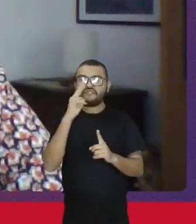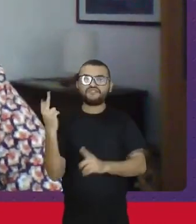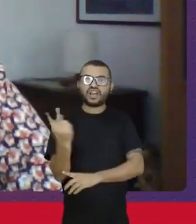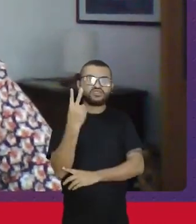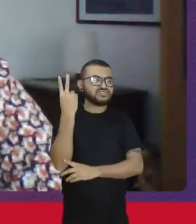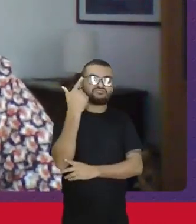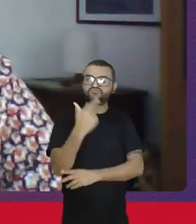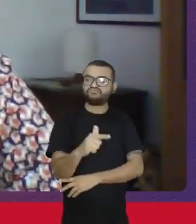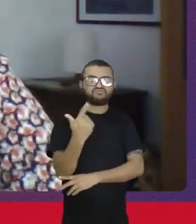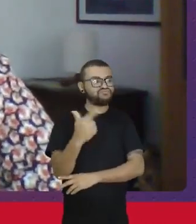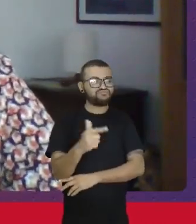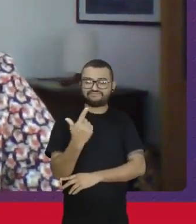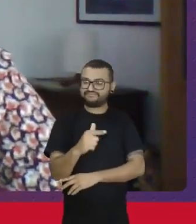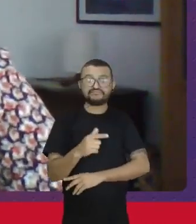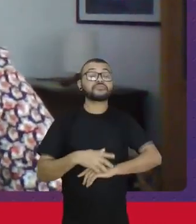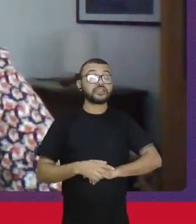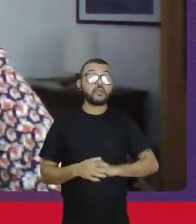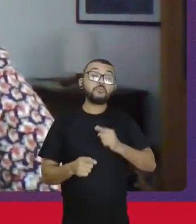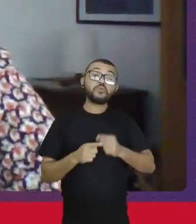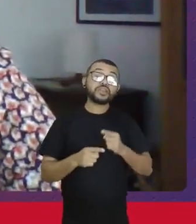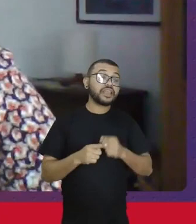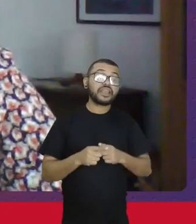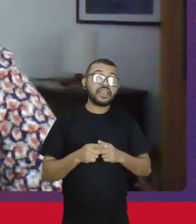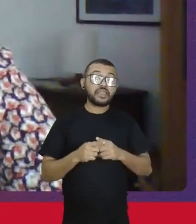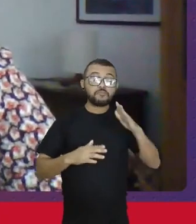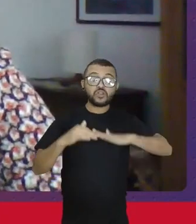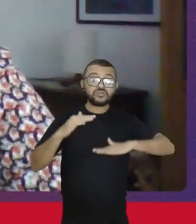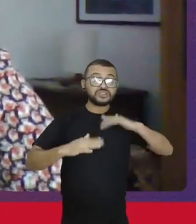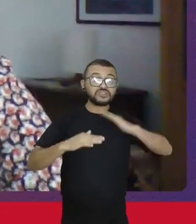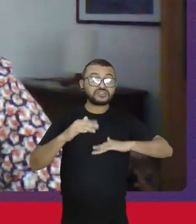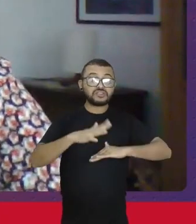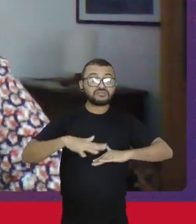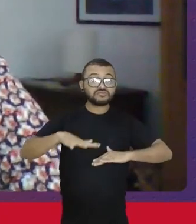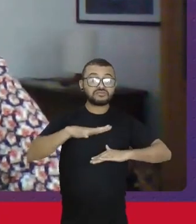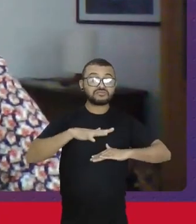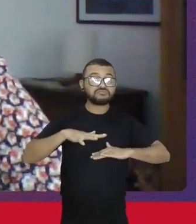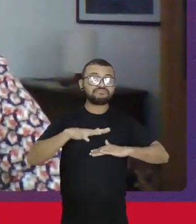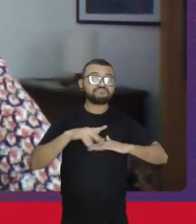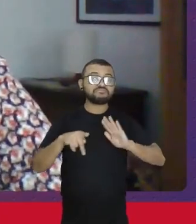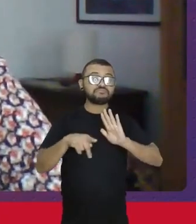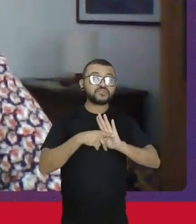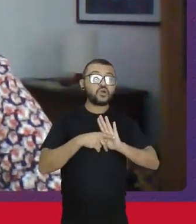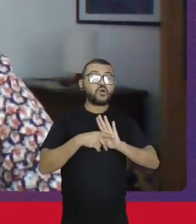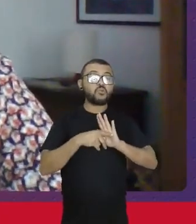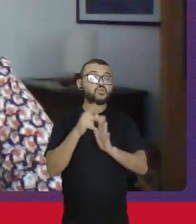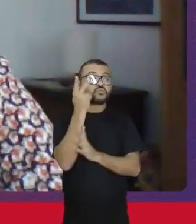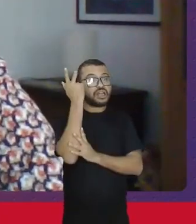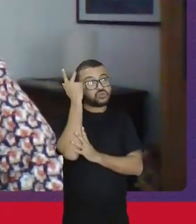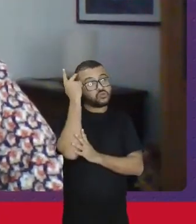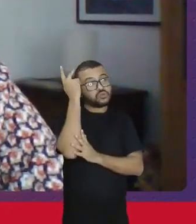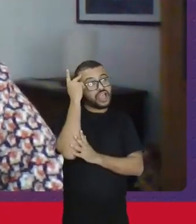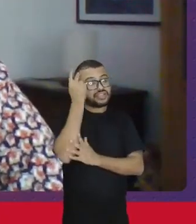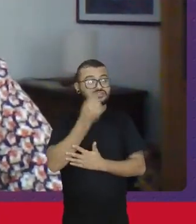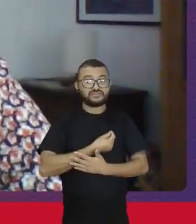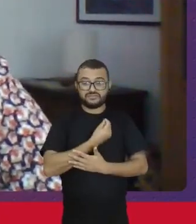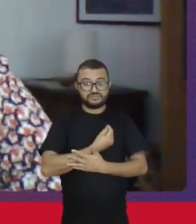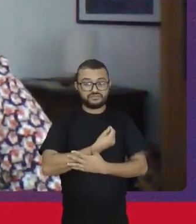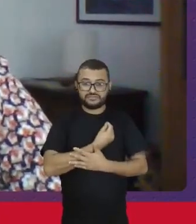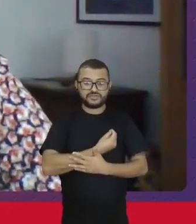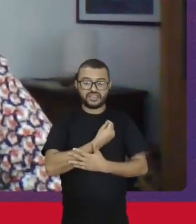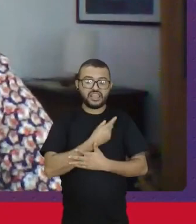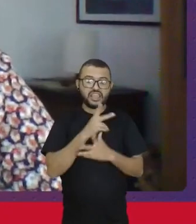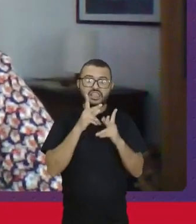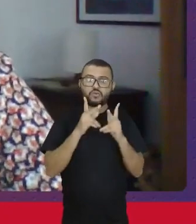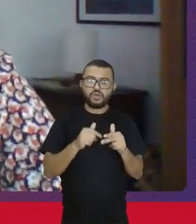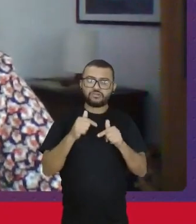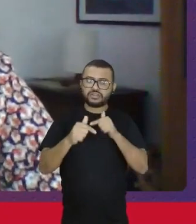valorizadas socialmente, né? Por quê? Porque são consideradas como atributos naturais, da mesma forma como esse